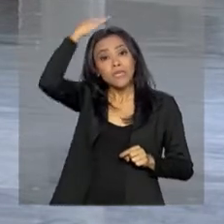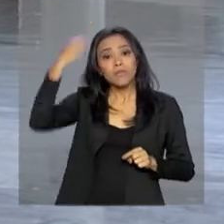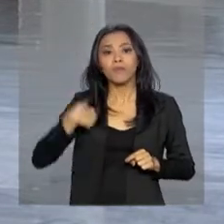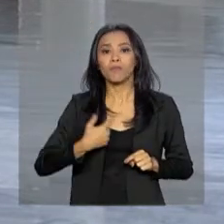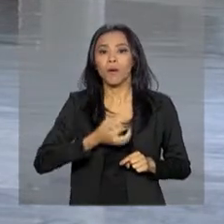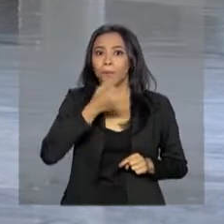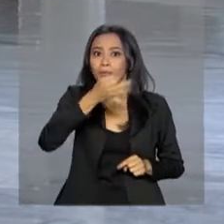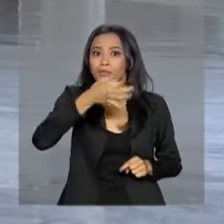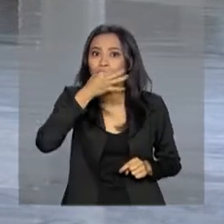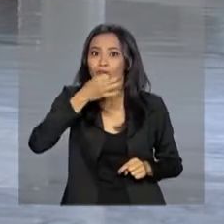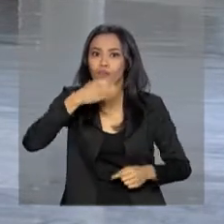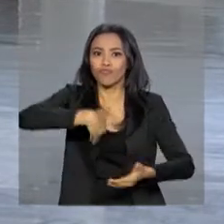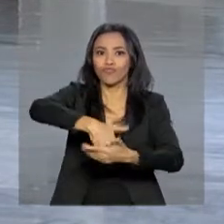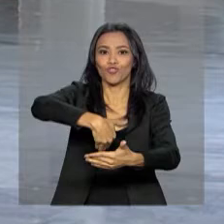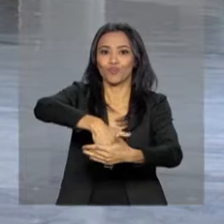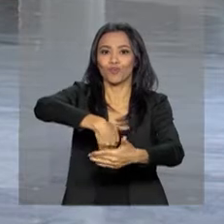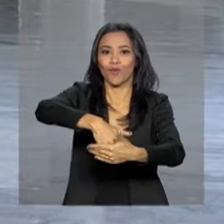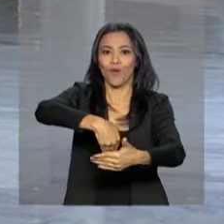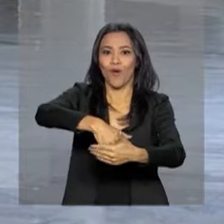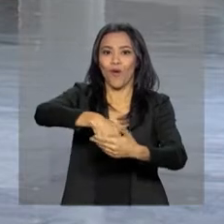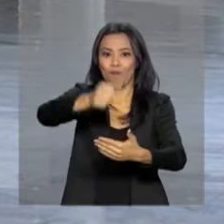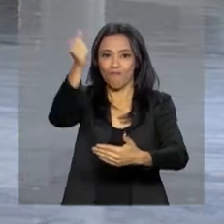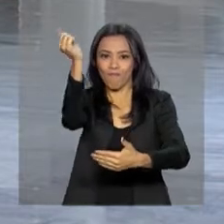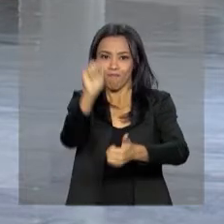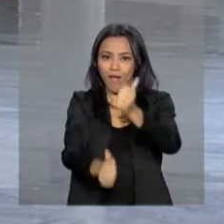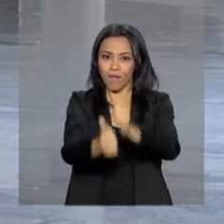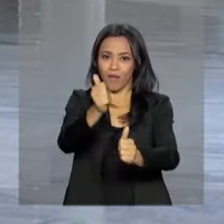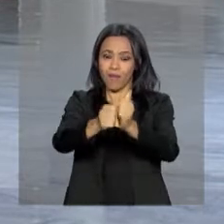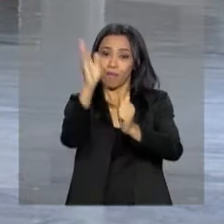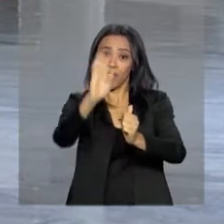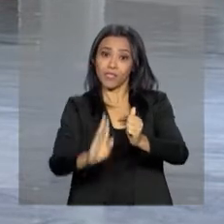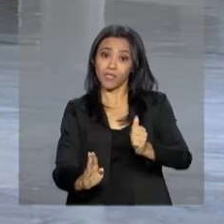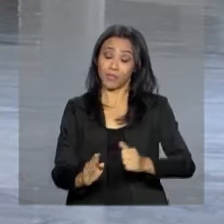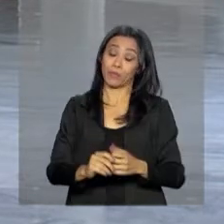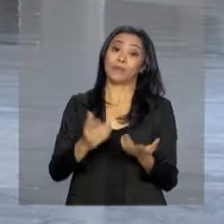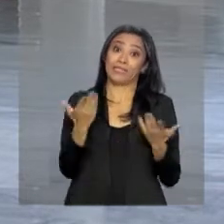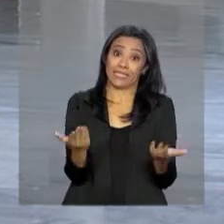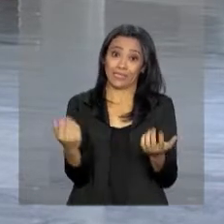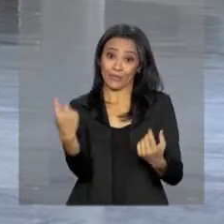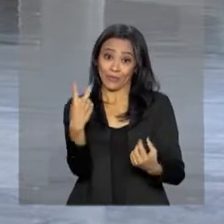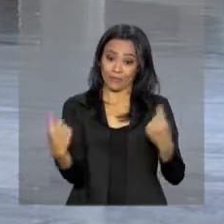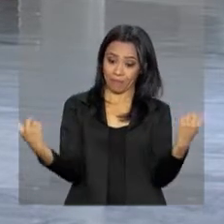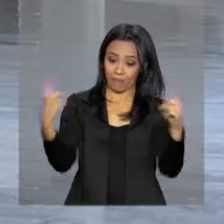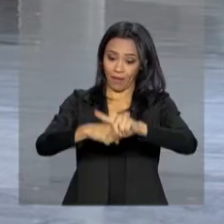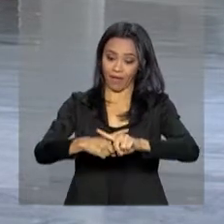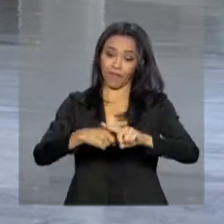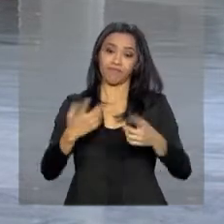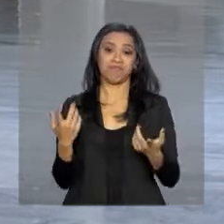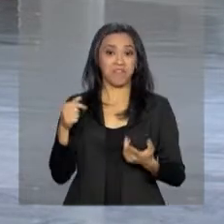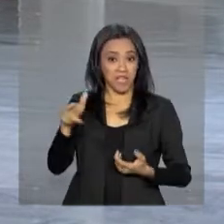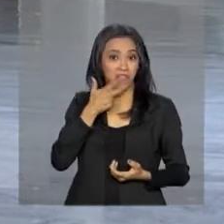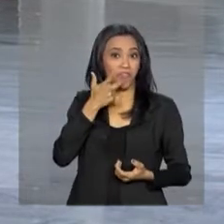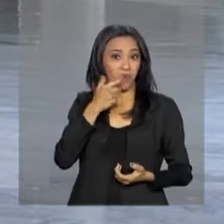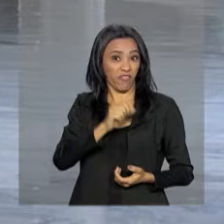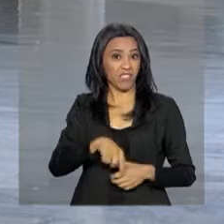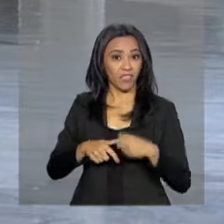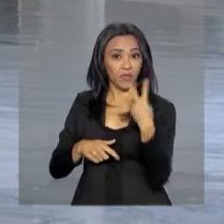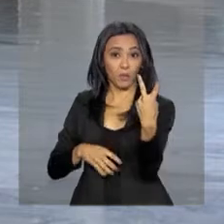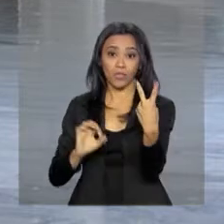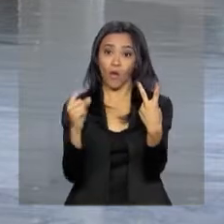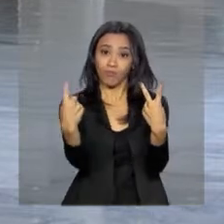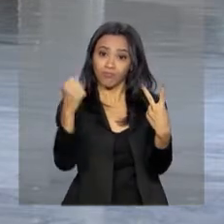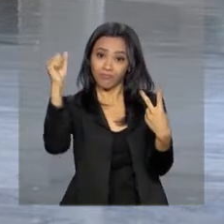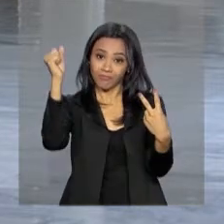entre brasil e bélgica de logo mais às três da tarde pela copa do mundo na rússia segundo o presidente vai dar 2 a 1